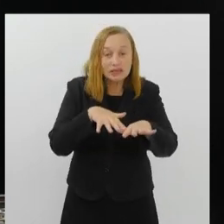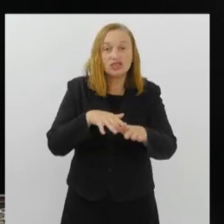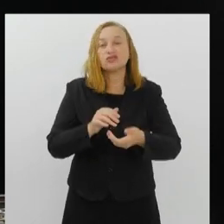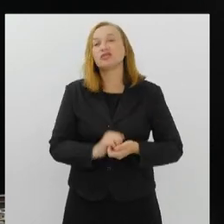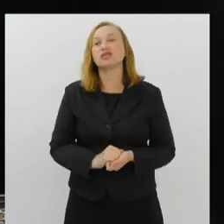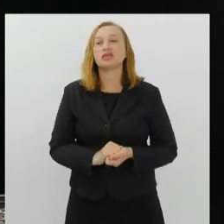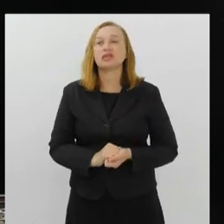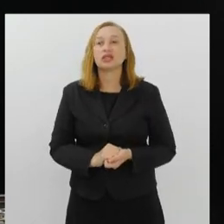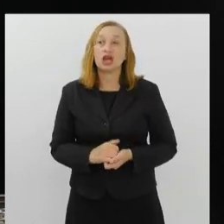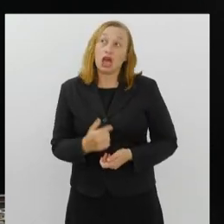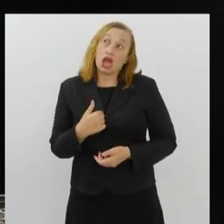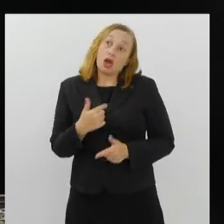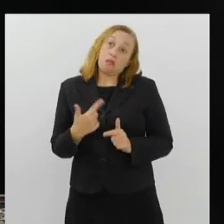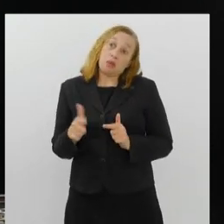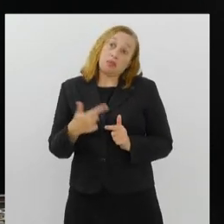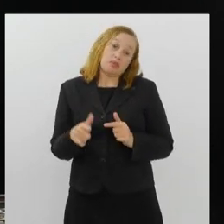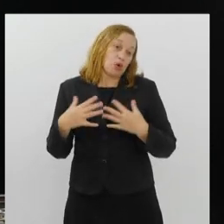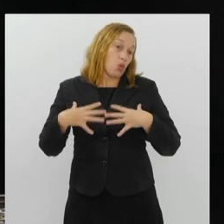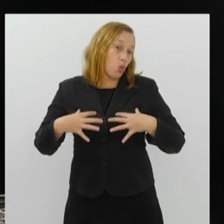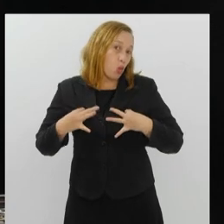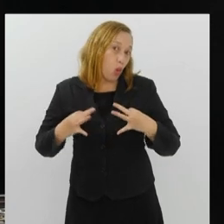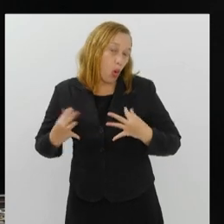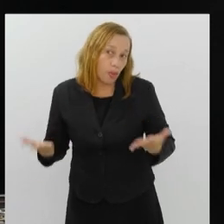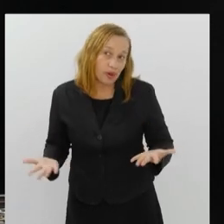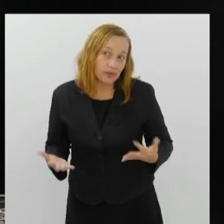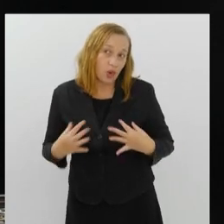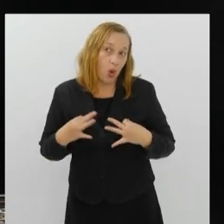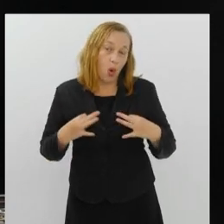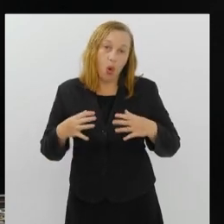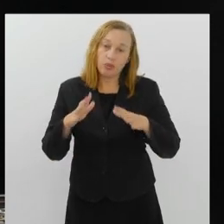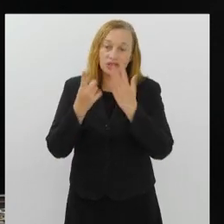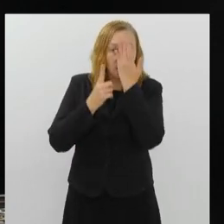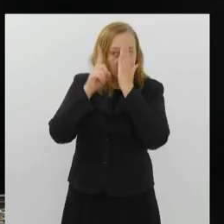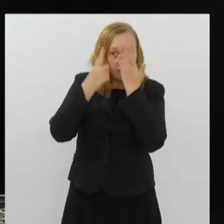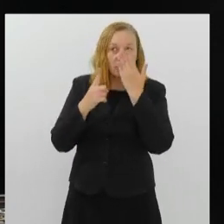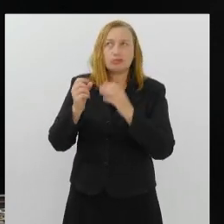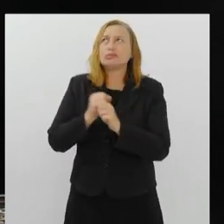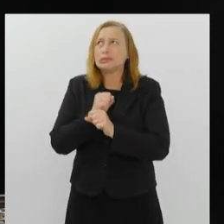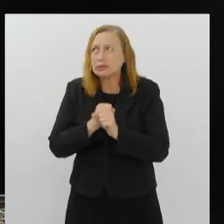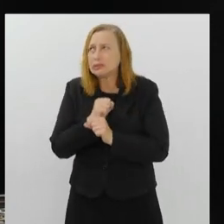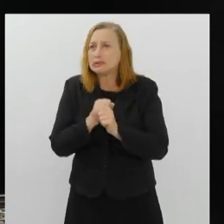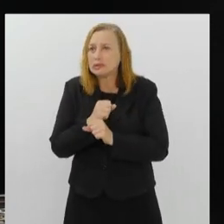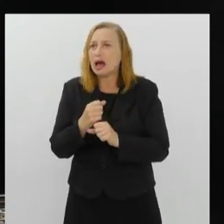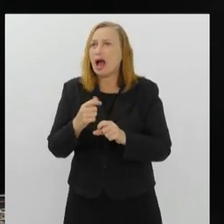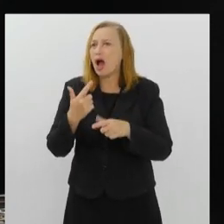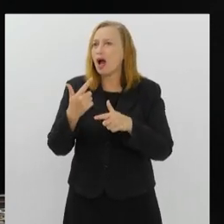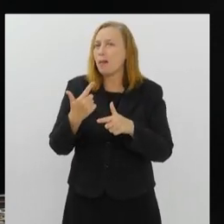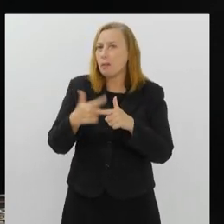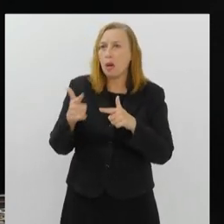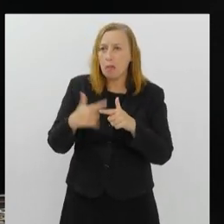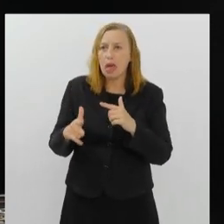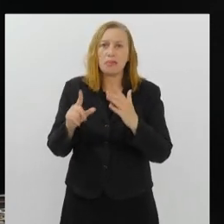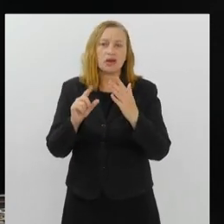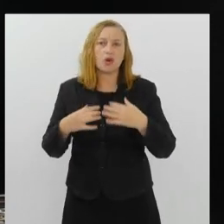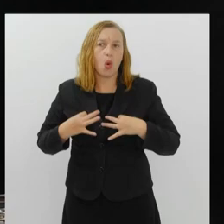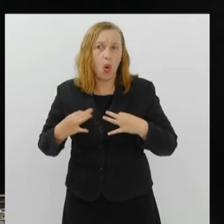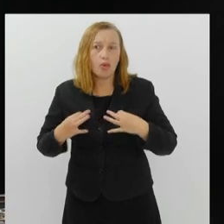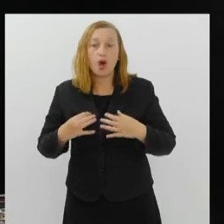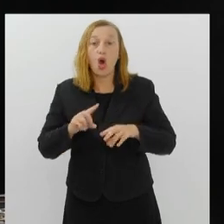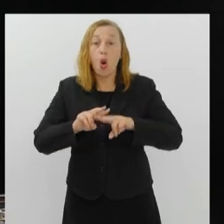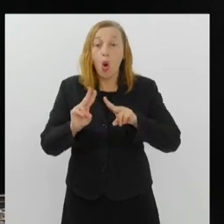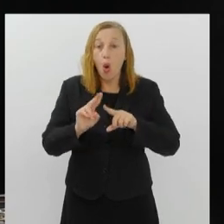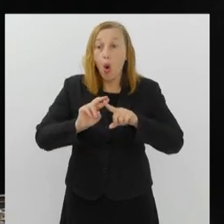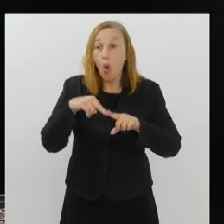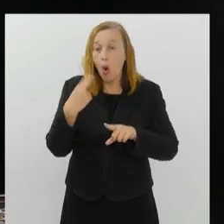desfile, alguma coisa que eu tenho problema com roupa. Roupa de carnaval, todo ano a minha roupa dá problema. Ou a calça